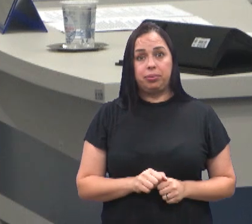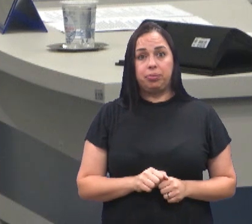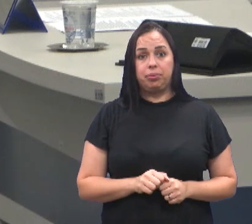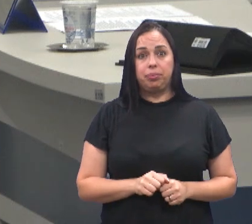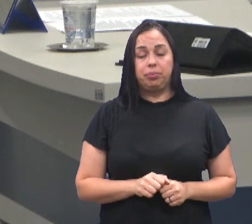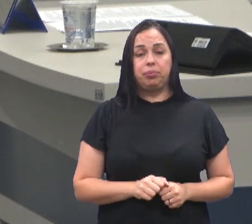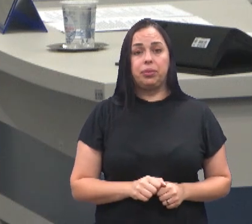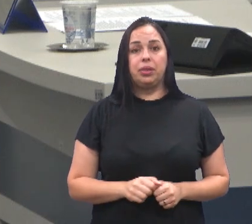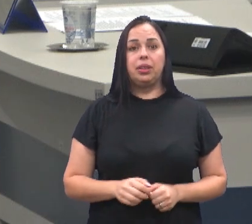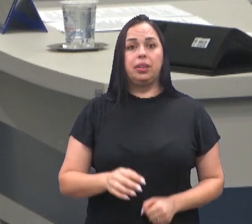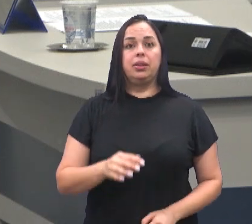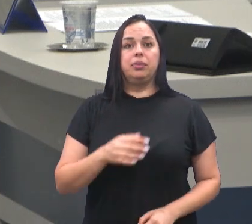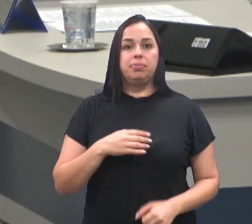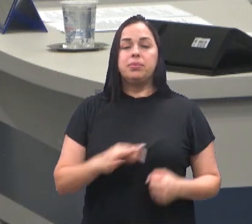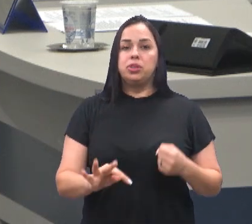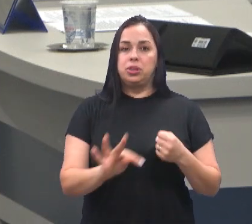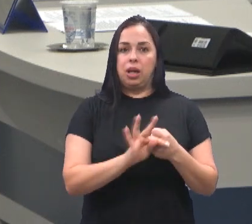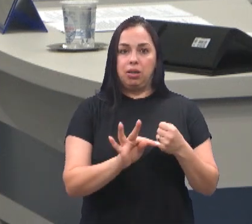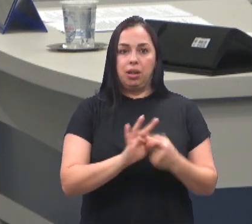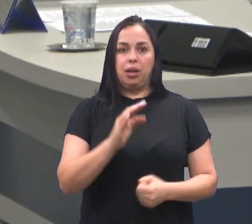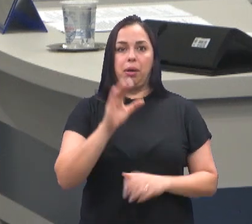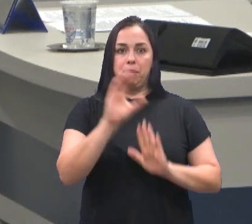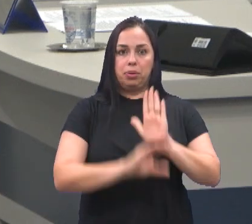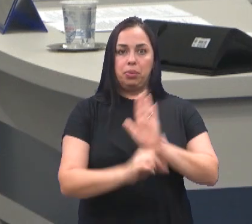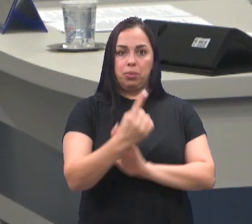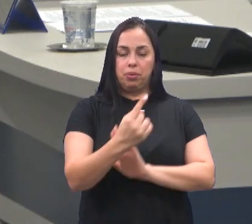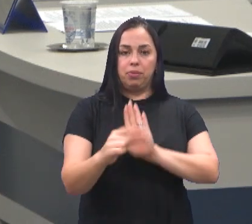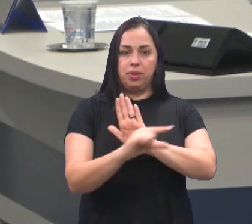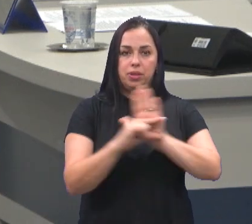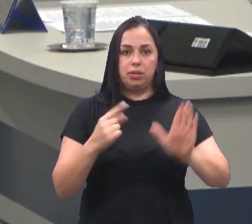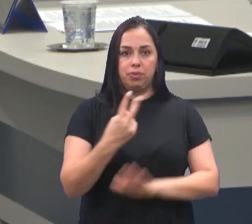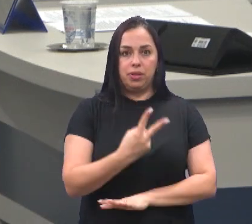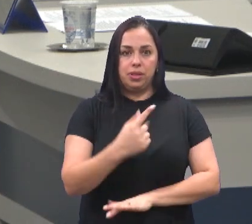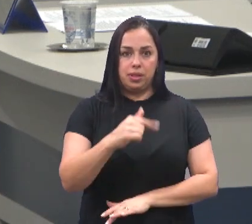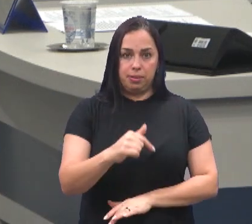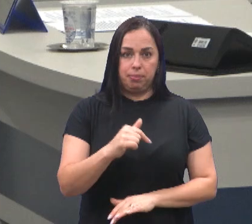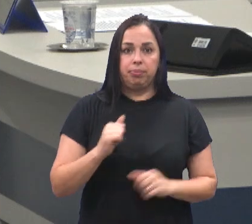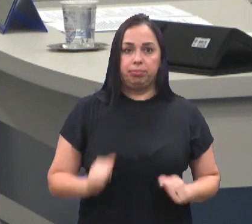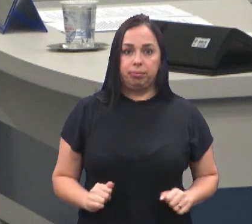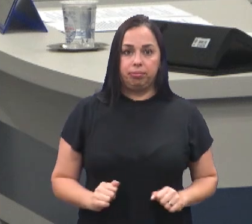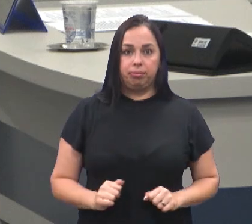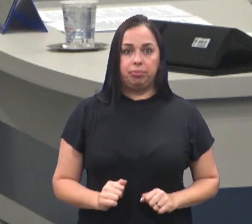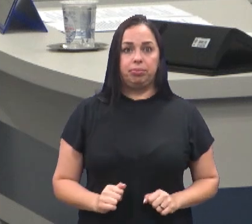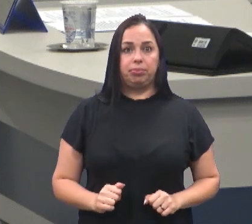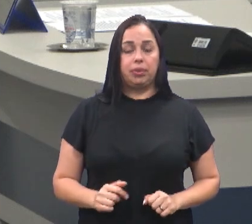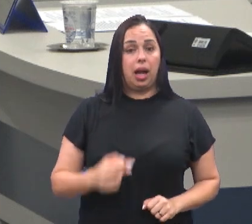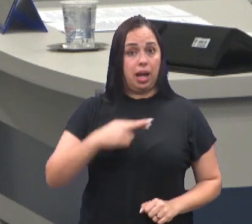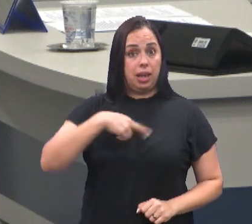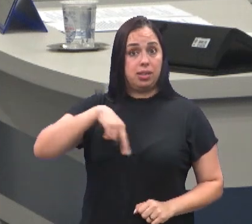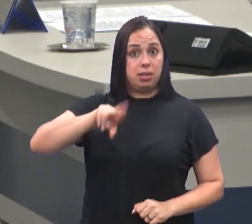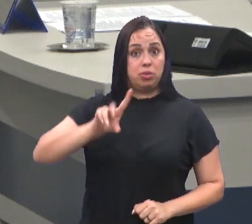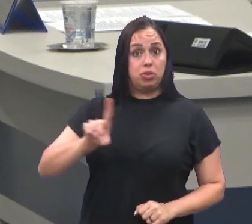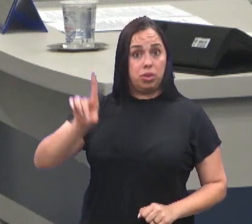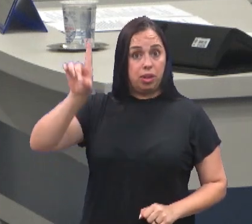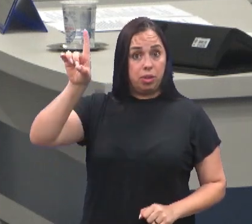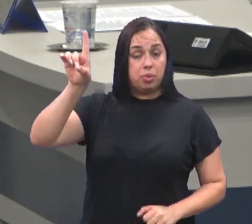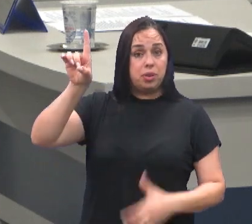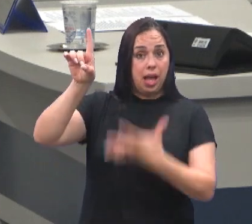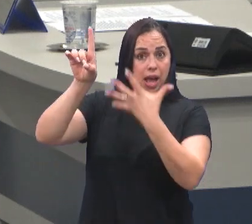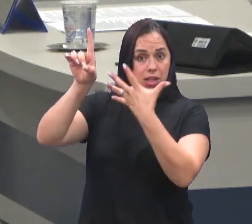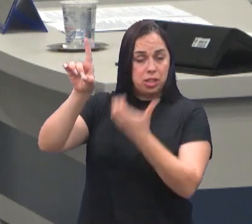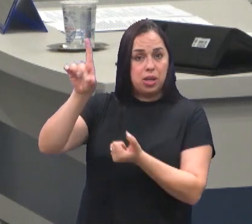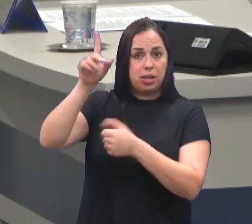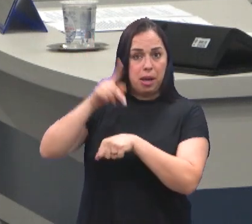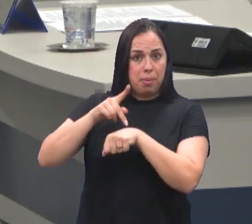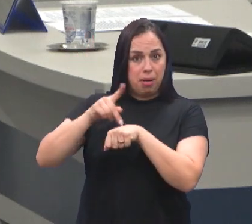Tiago, capítulo 1, versículo 27. A religião que Deus, o nosso Pai, aceita como pura e